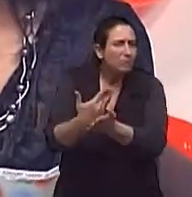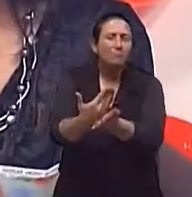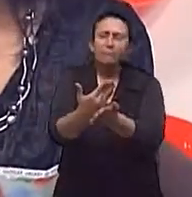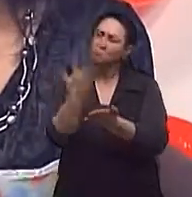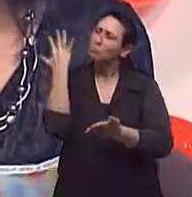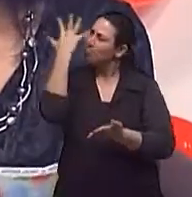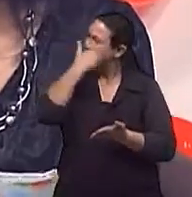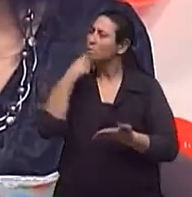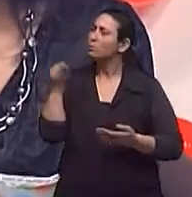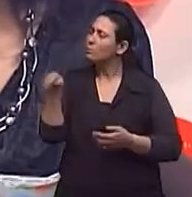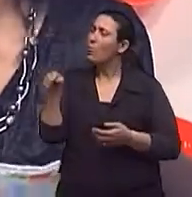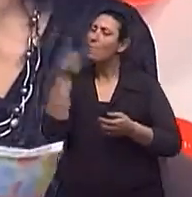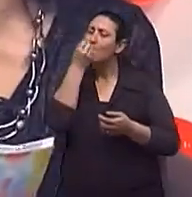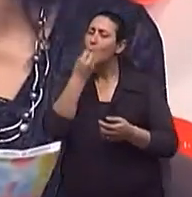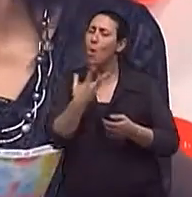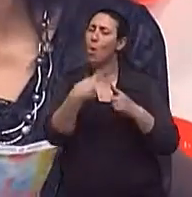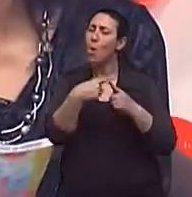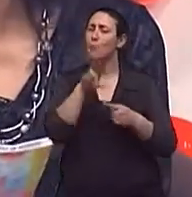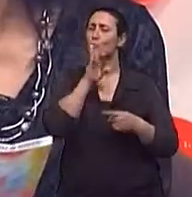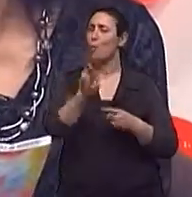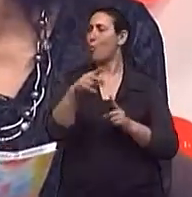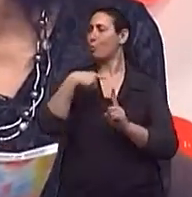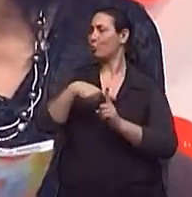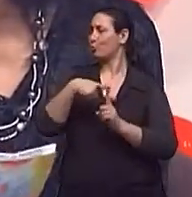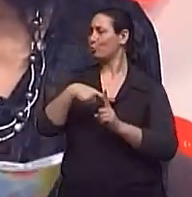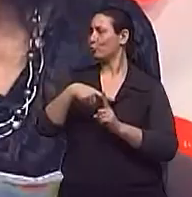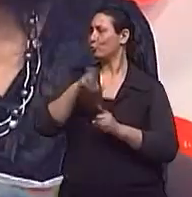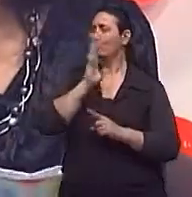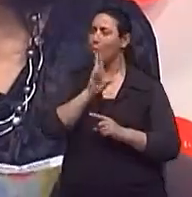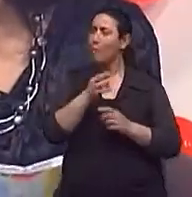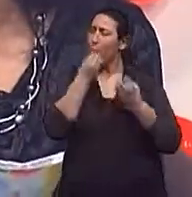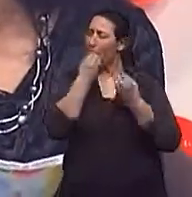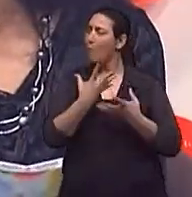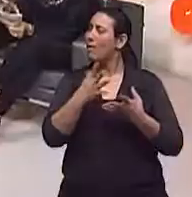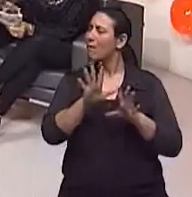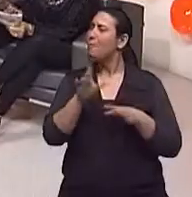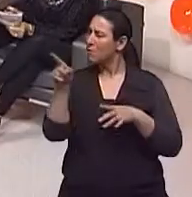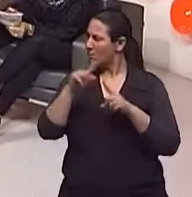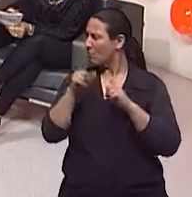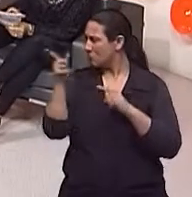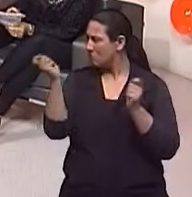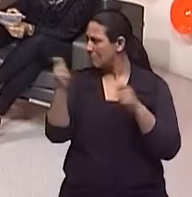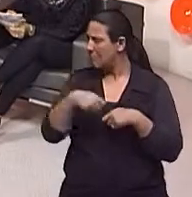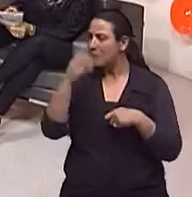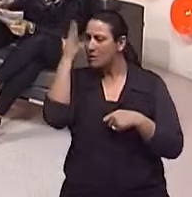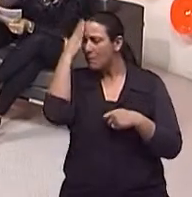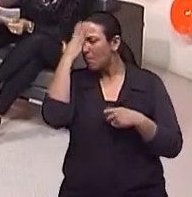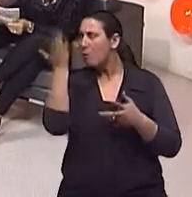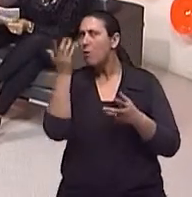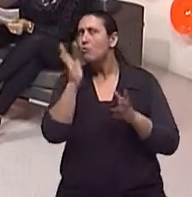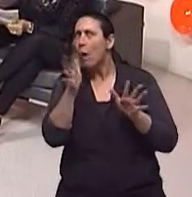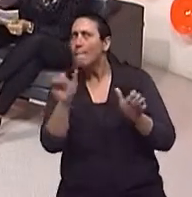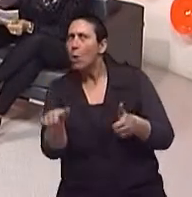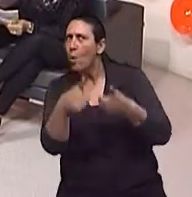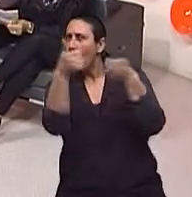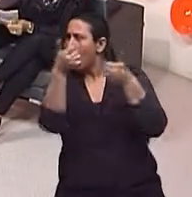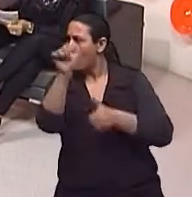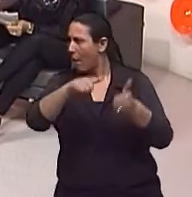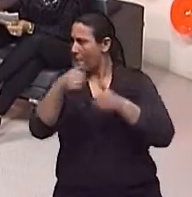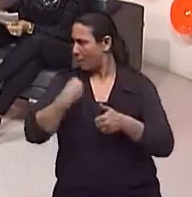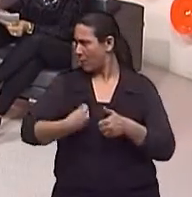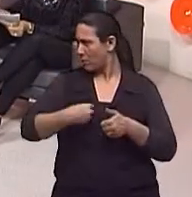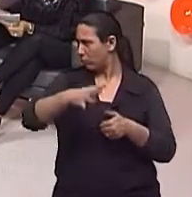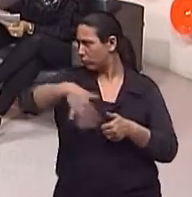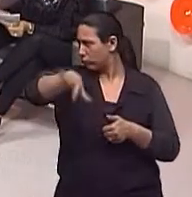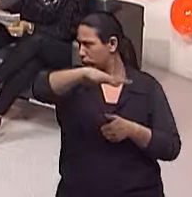muito bonito de ver e tem um resultado muito grande Pelo visto né você já tem condições de saber se que já melhorou a qualidade de